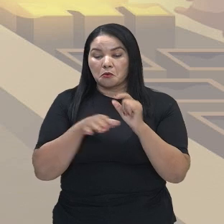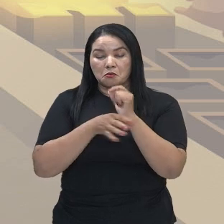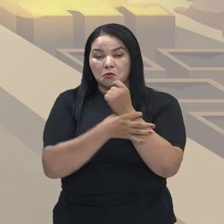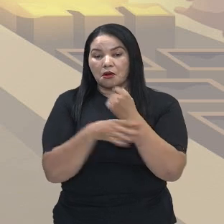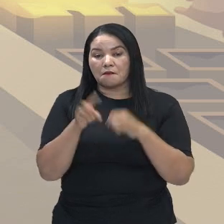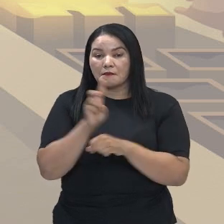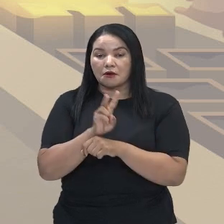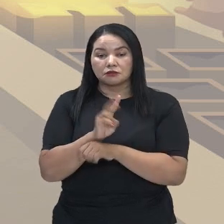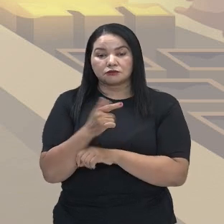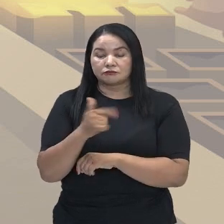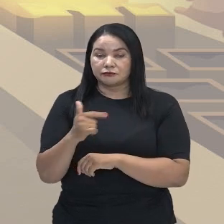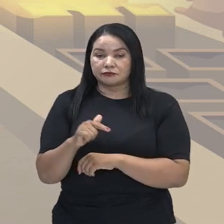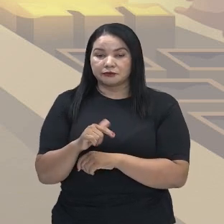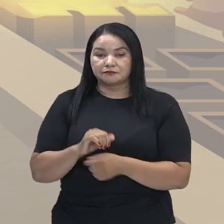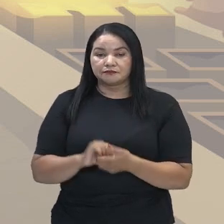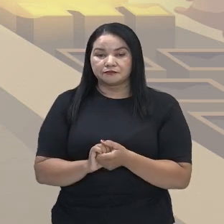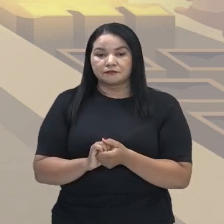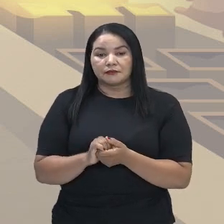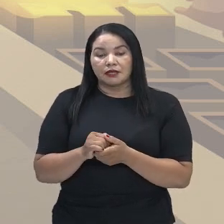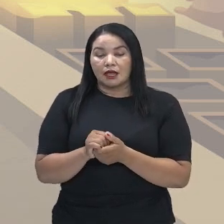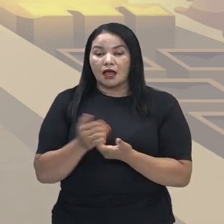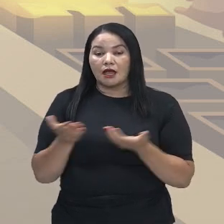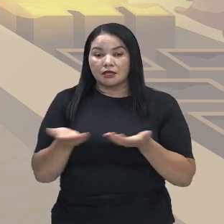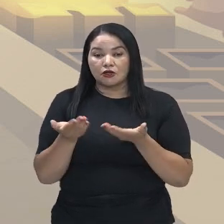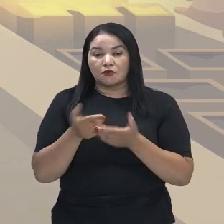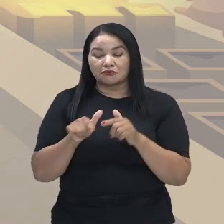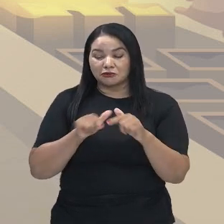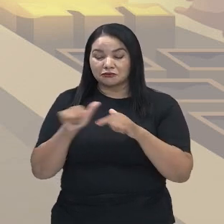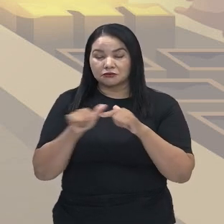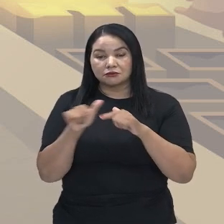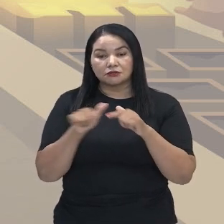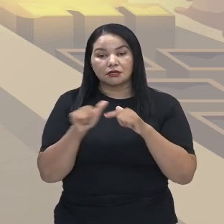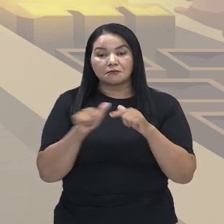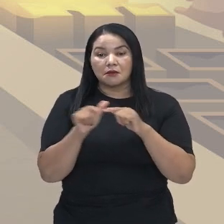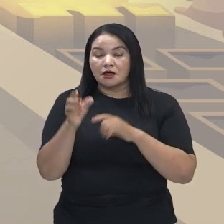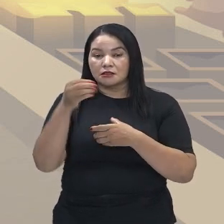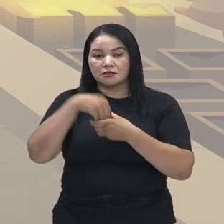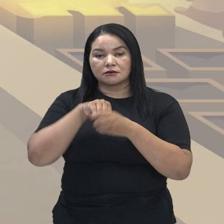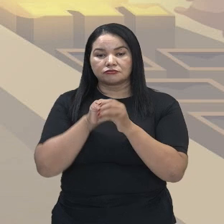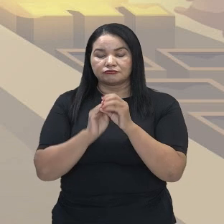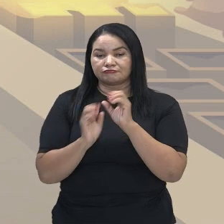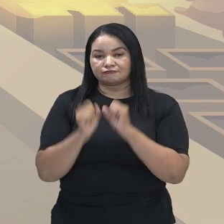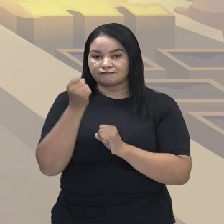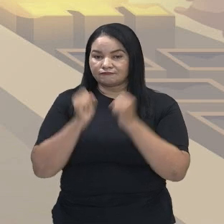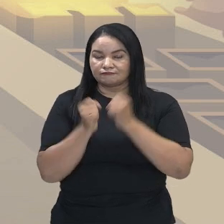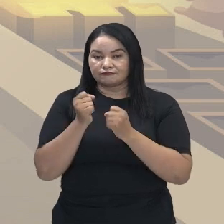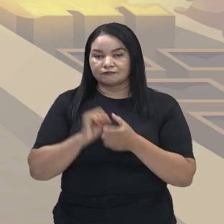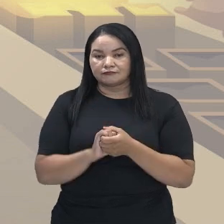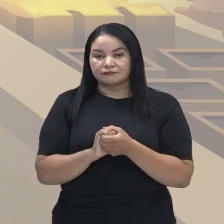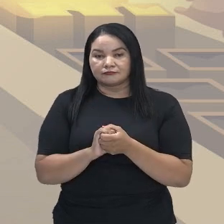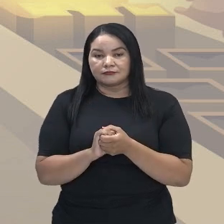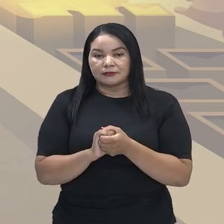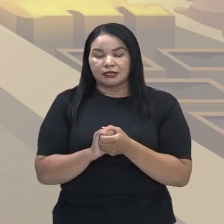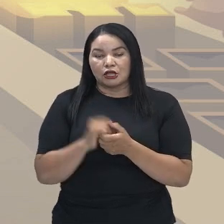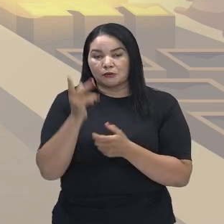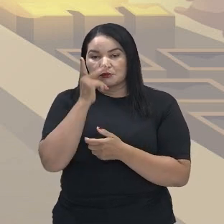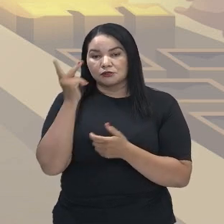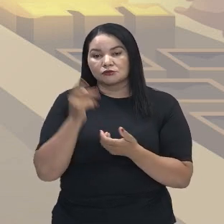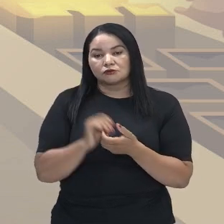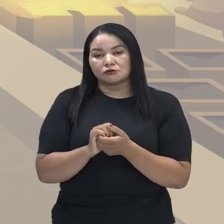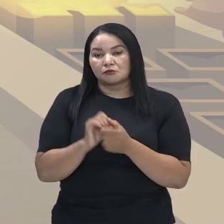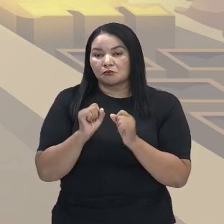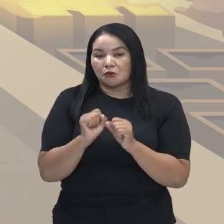observar agora a exploração da mão de obra nas fábricas. Os operários, eles estavam sujeitos